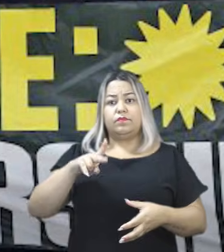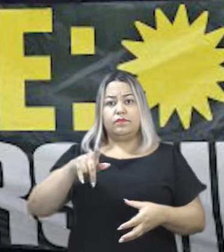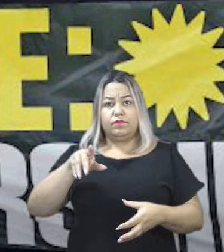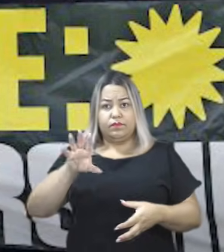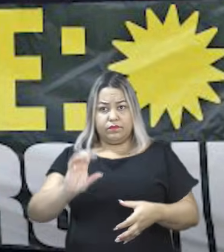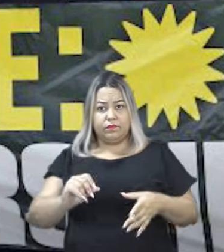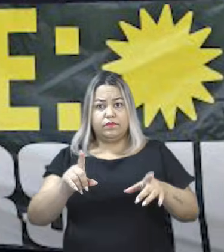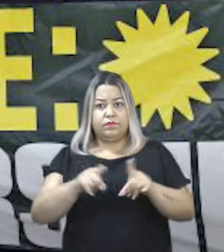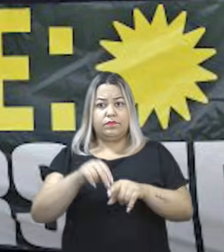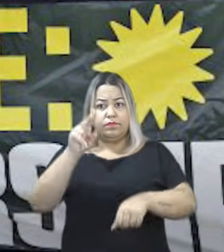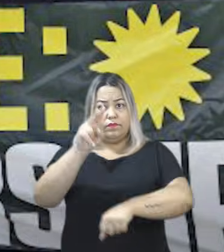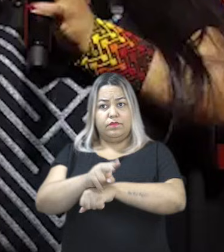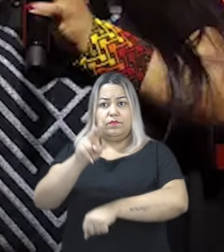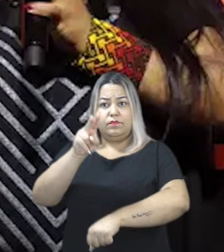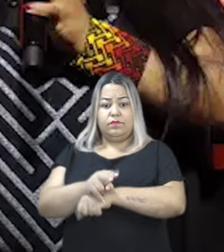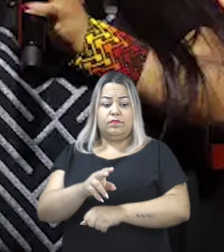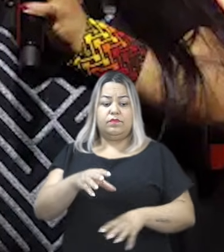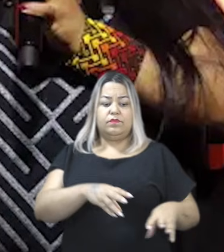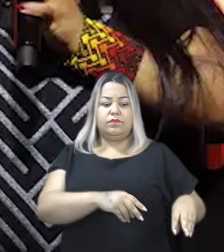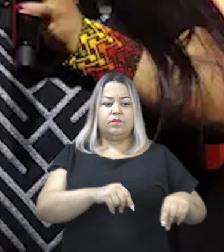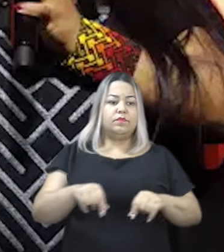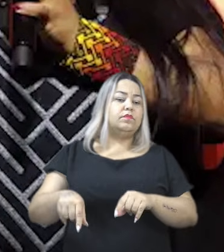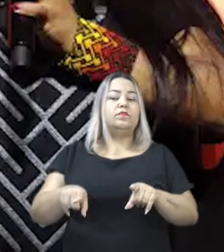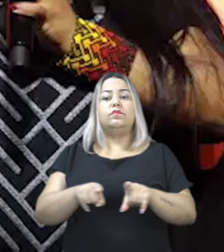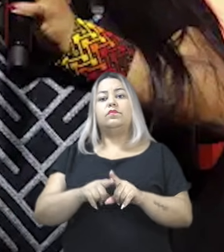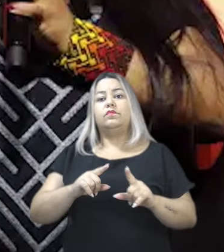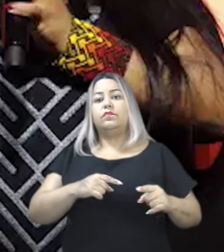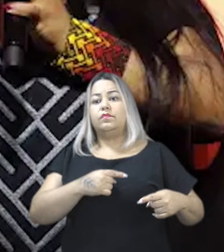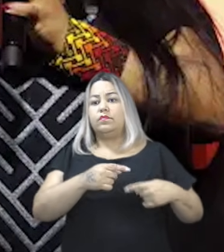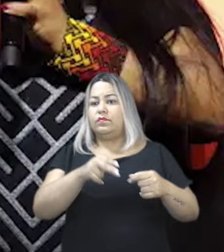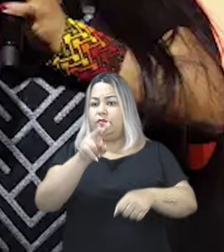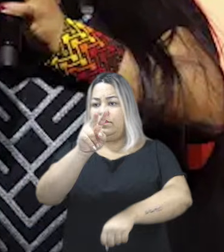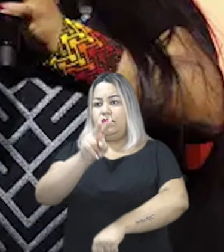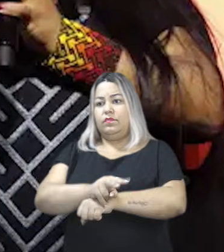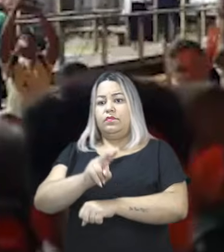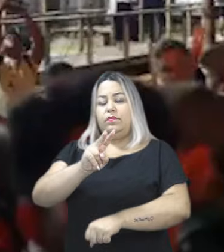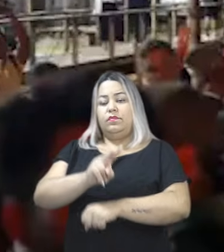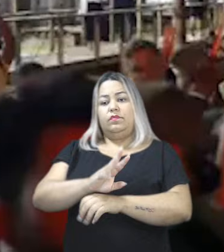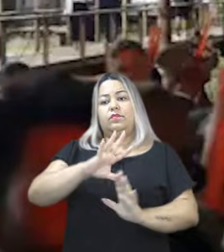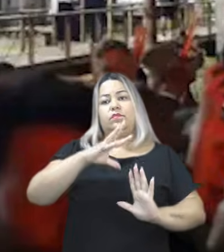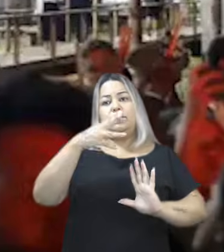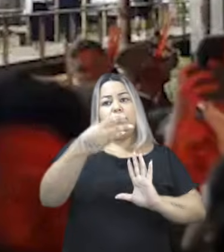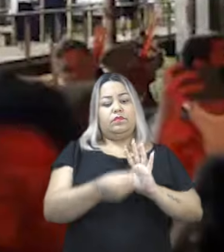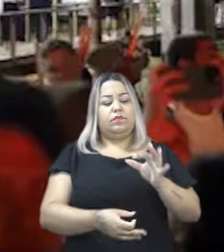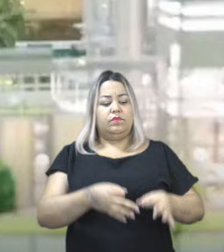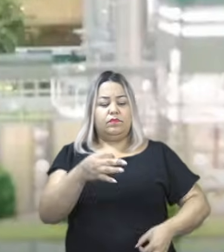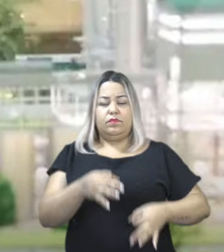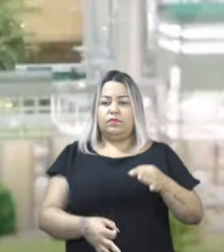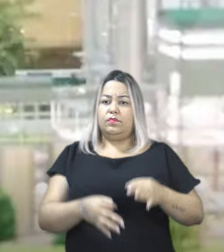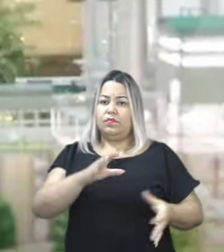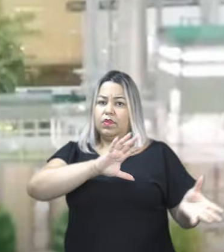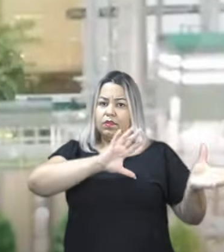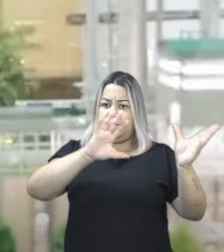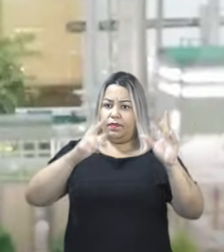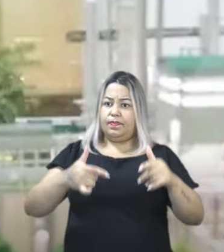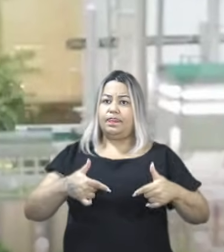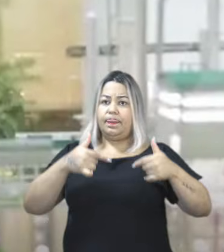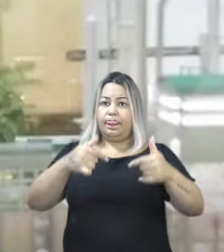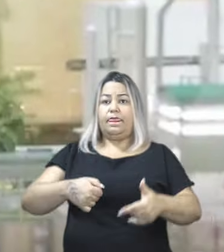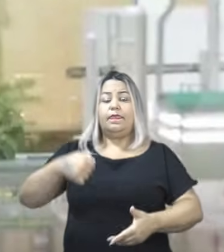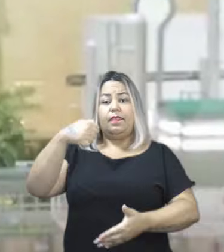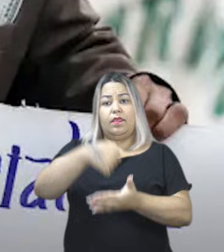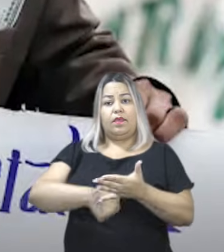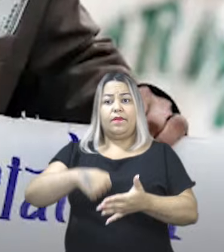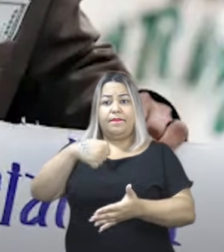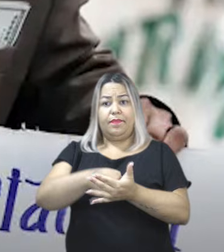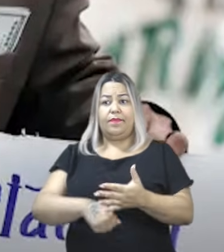justa, defesa dos territórios tradicionais, preservação da Amazônia, justiça climática e o enfrentamento ao uso de